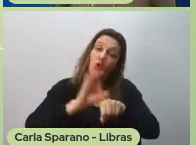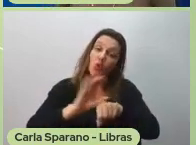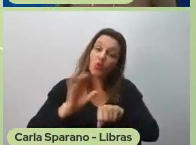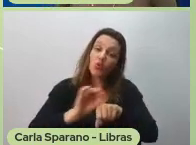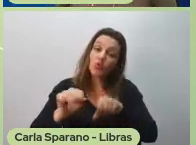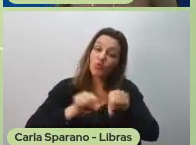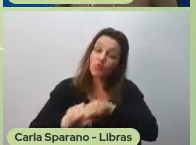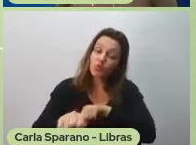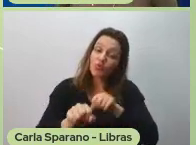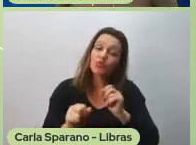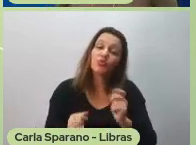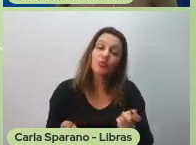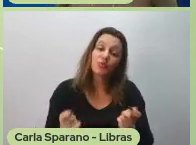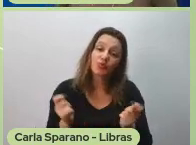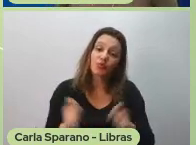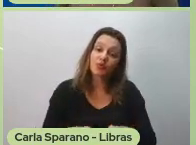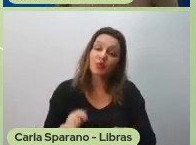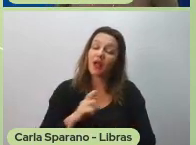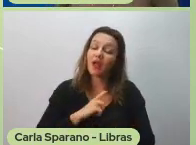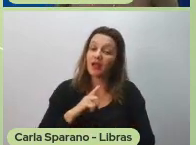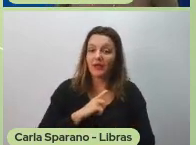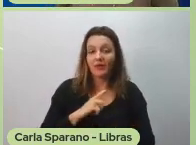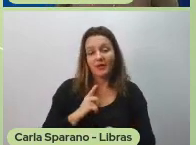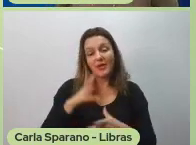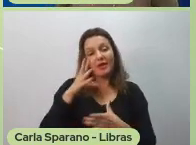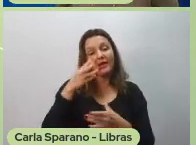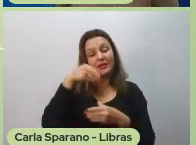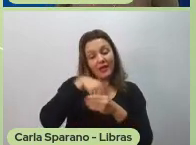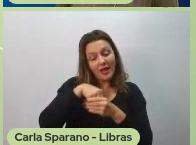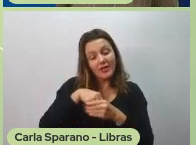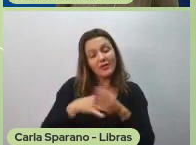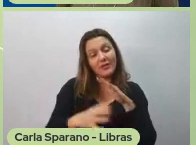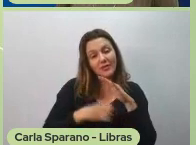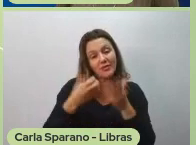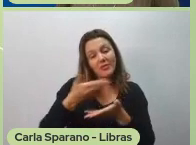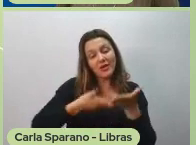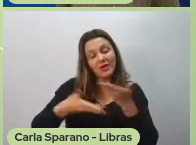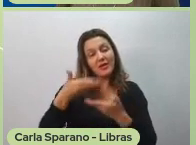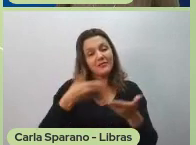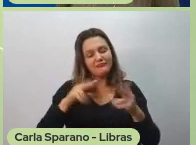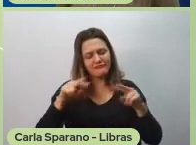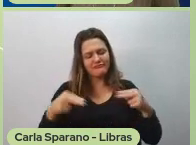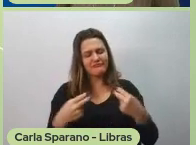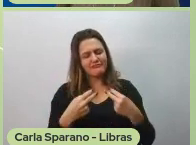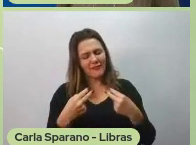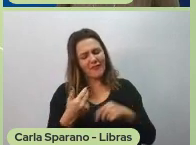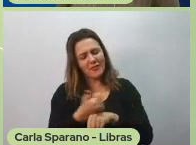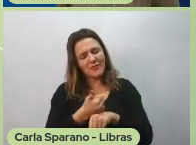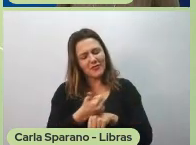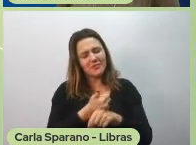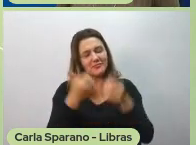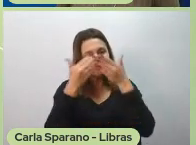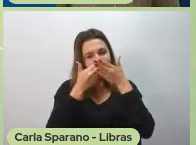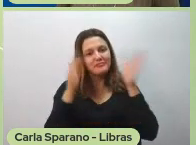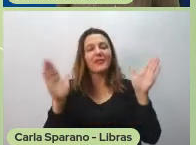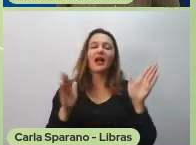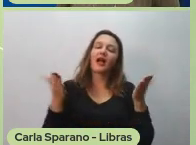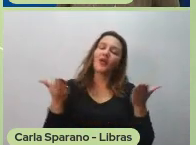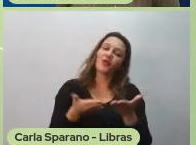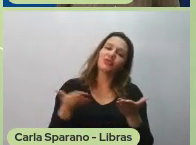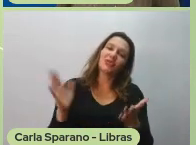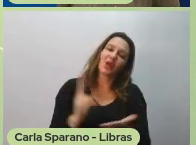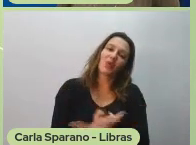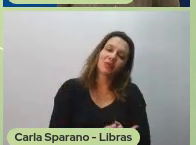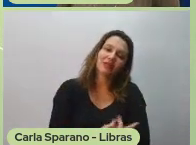para elas internamente também trocarem, olharem a sua carreira de forma mais ampla. Acho que é isso que está acontecendo hoje no mundo, né?